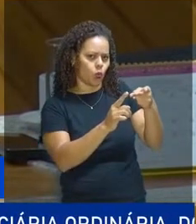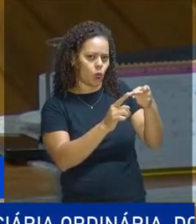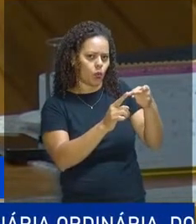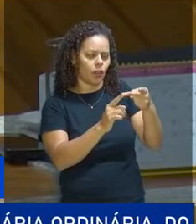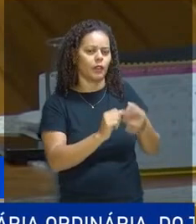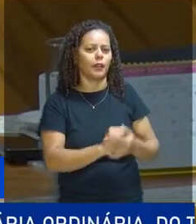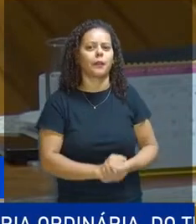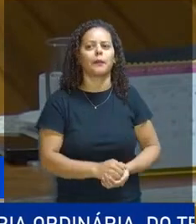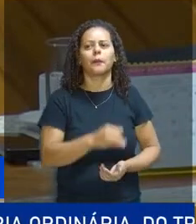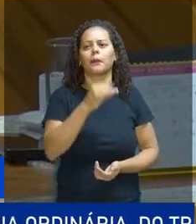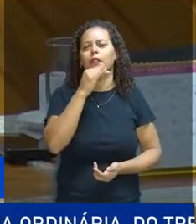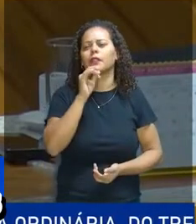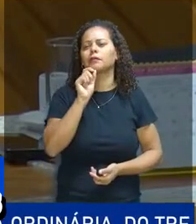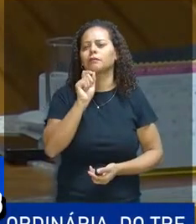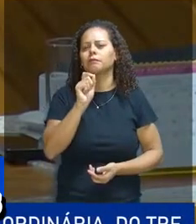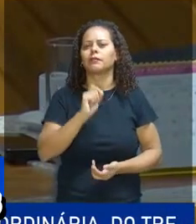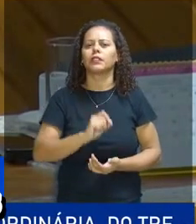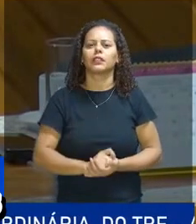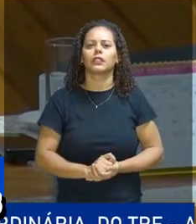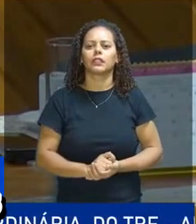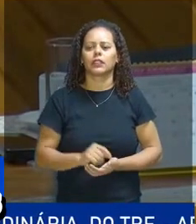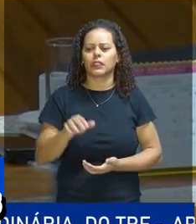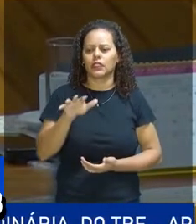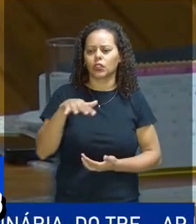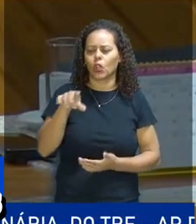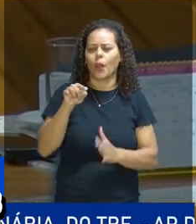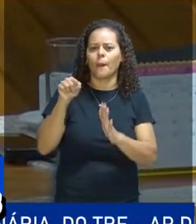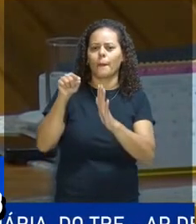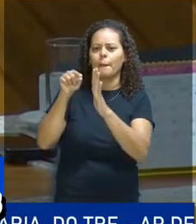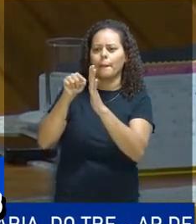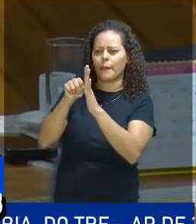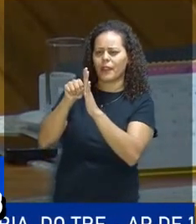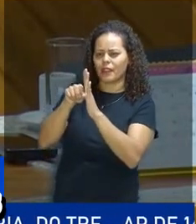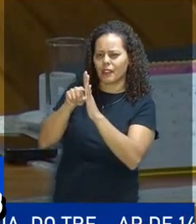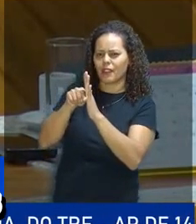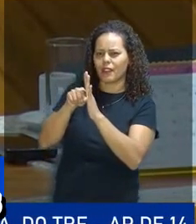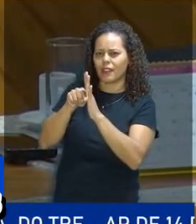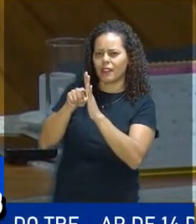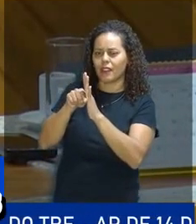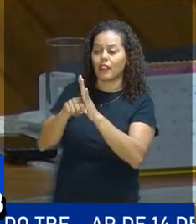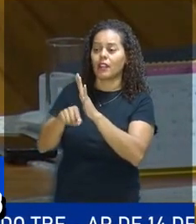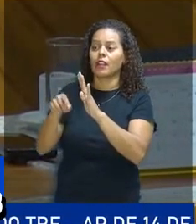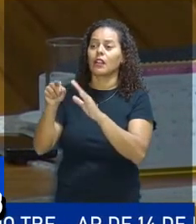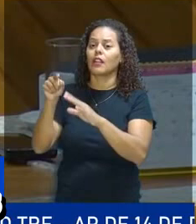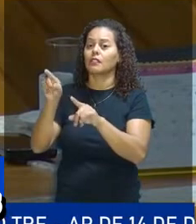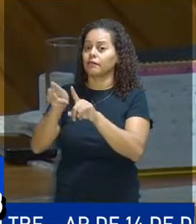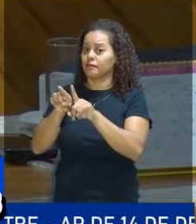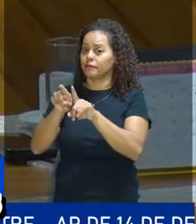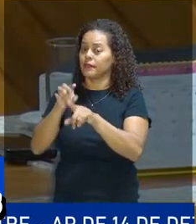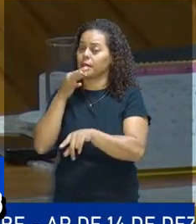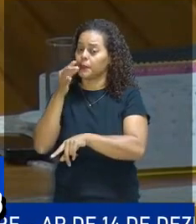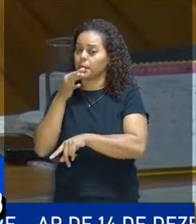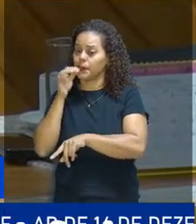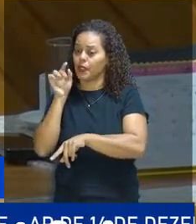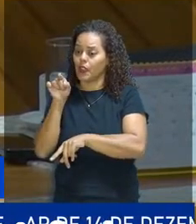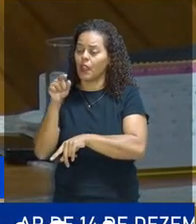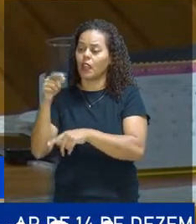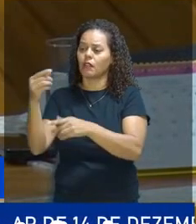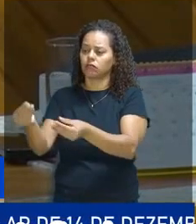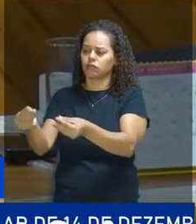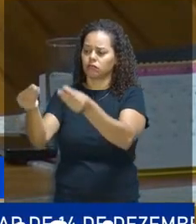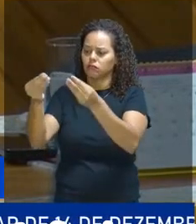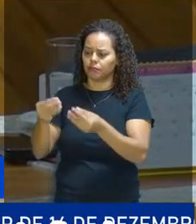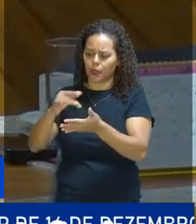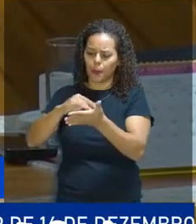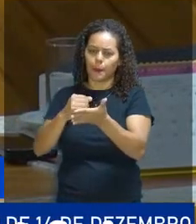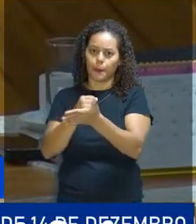de pesquisa de opinião, o prestador apresentou os seguintes documentos: uma nota fiscal em nome de